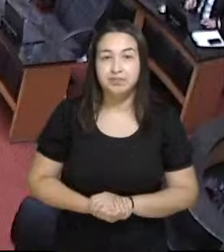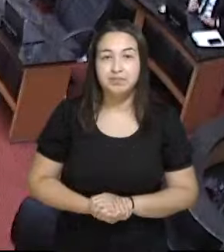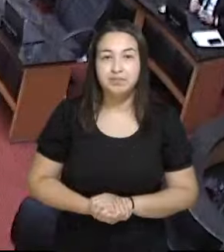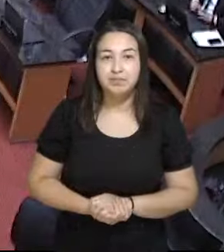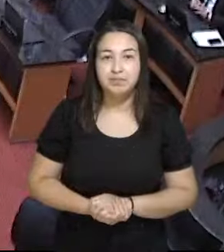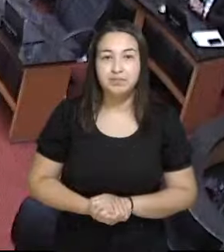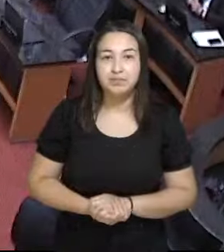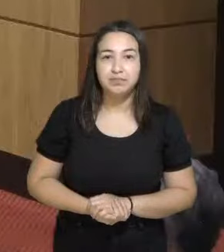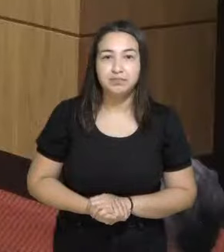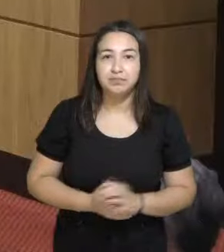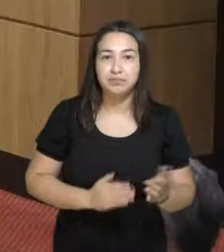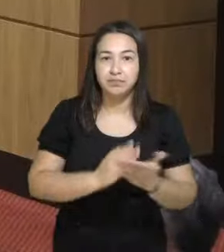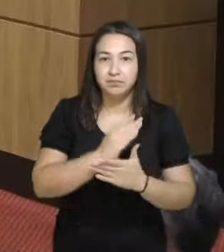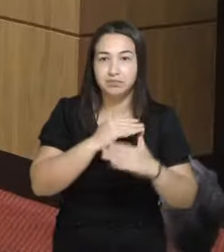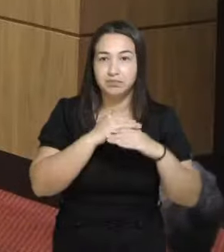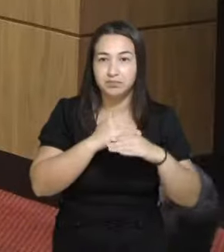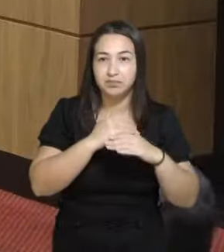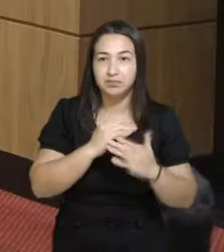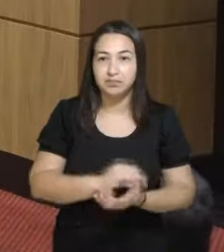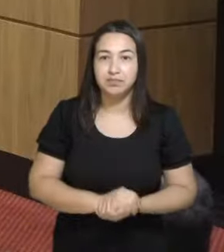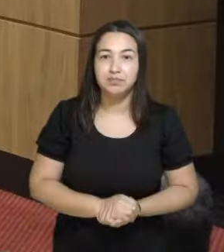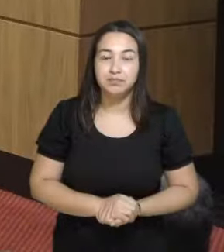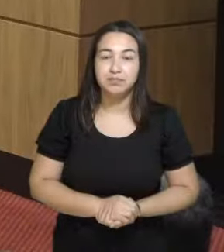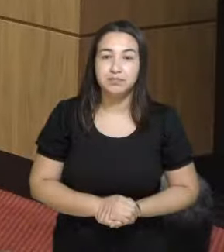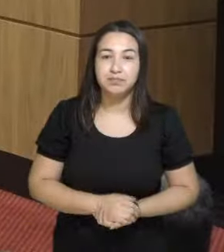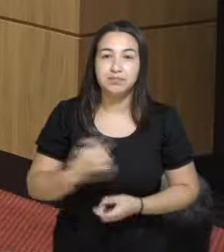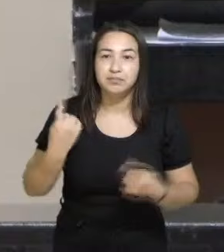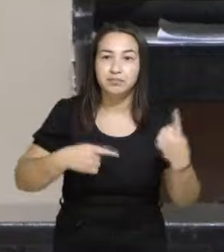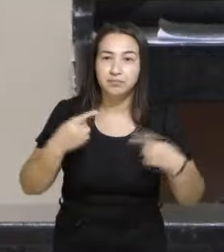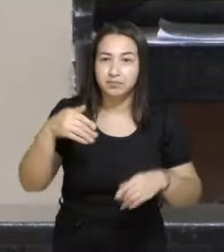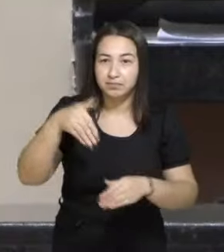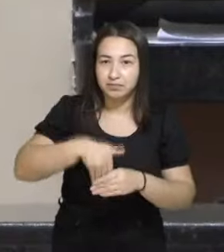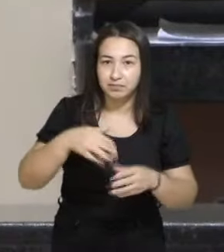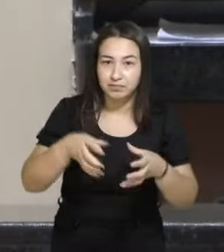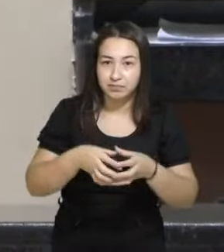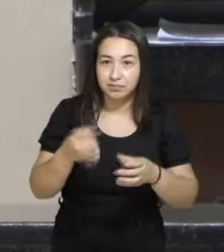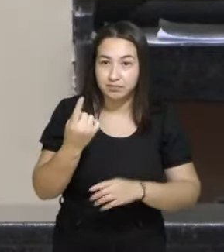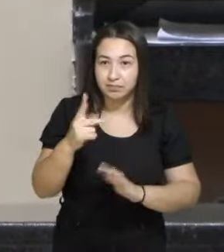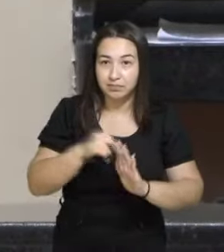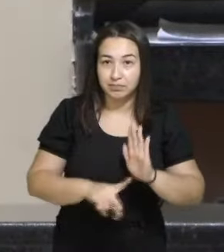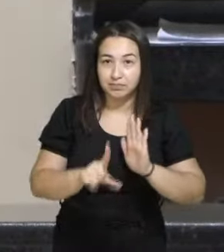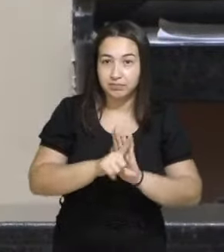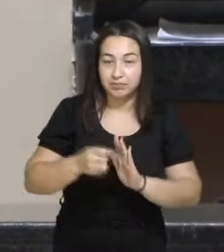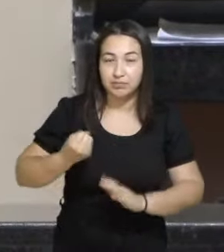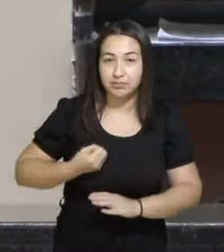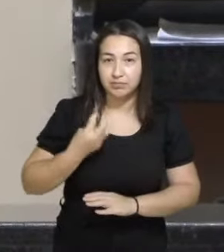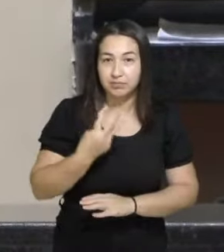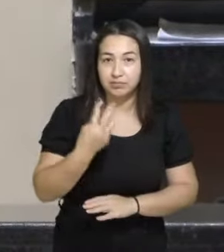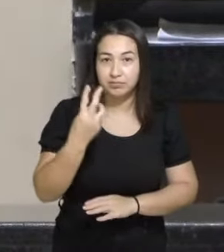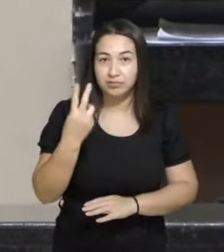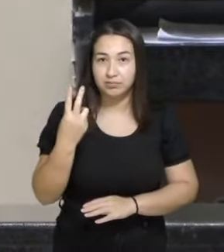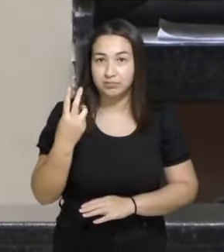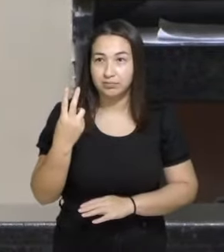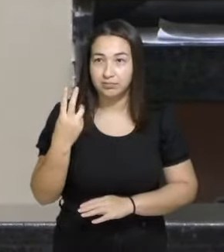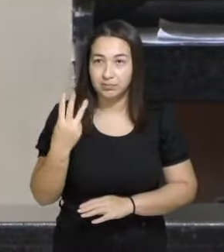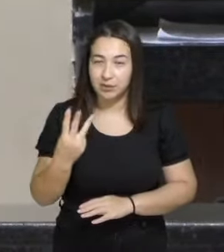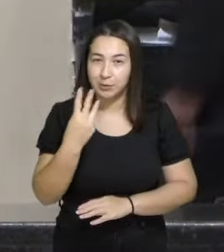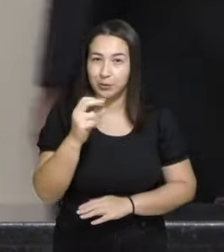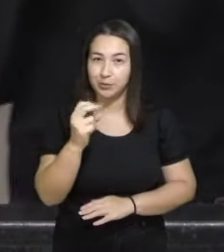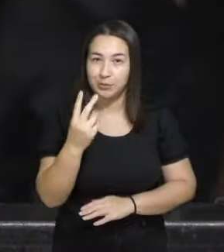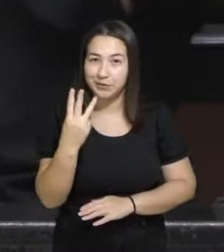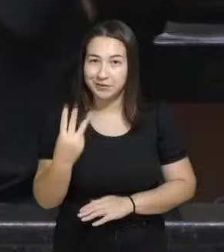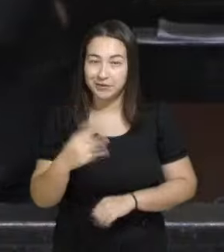encontram. Aprovado por unanimidade. Discussão e votação em turno único do projeto de lei 23/2023. A